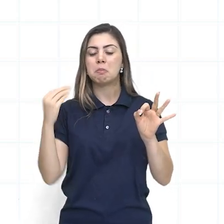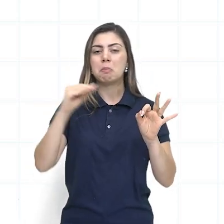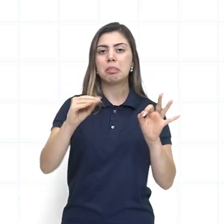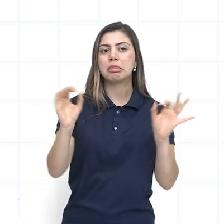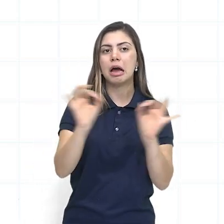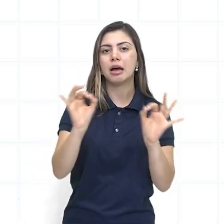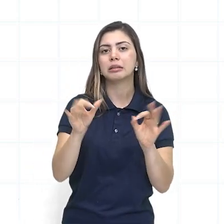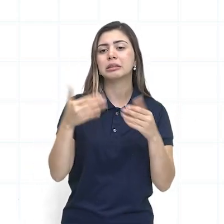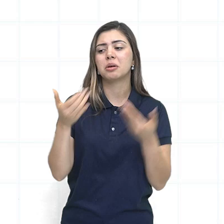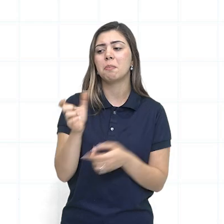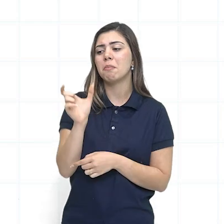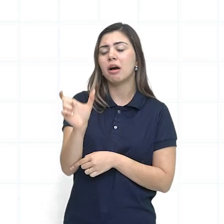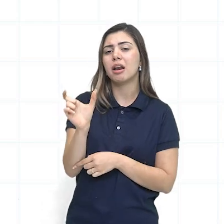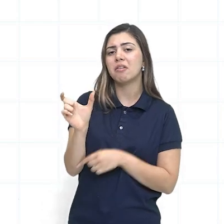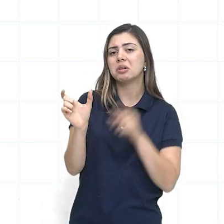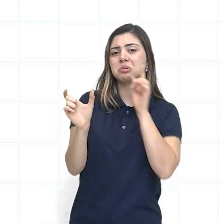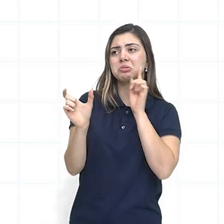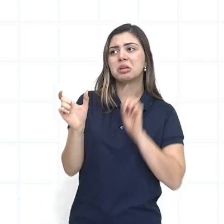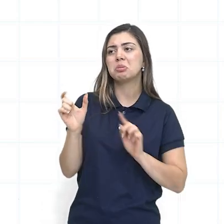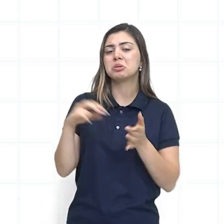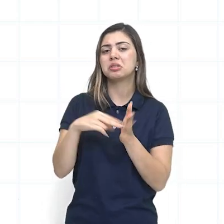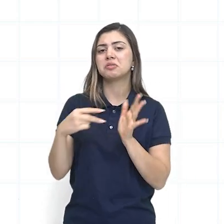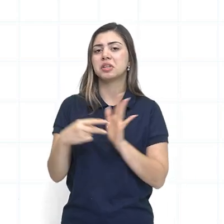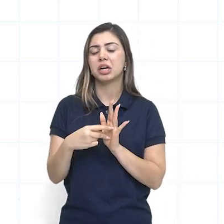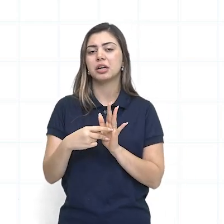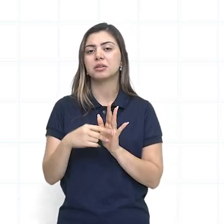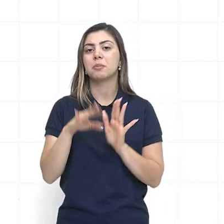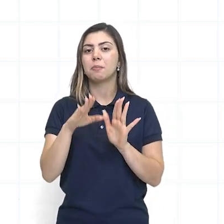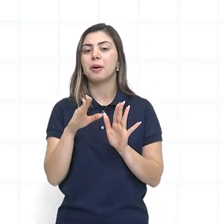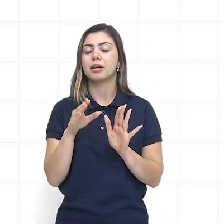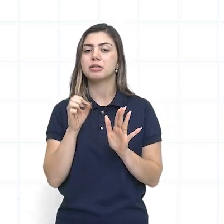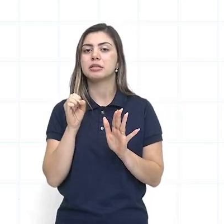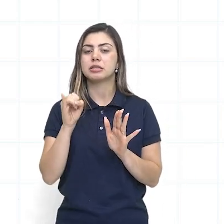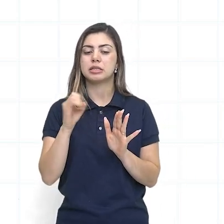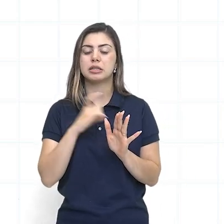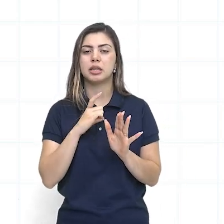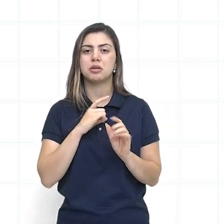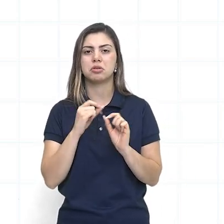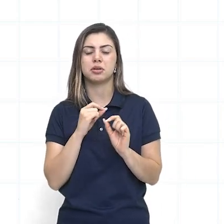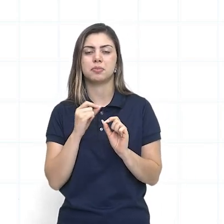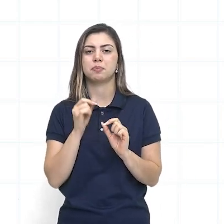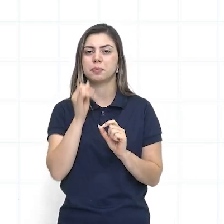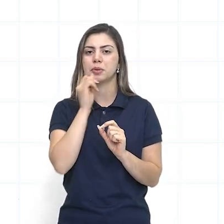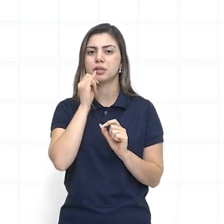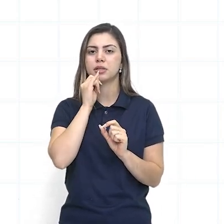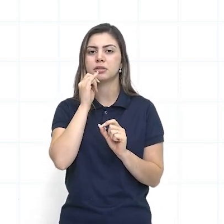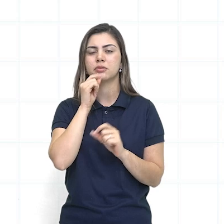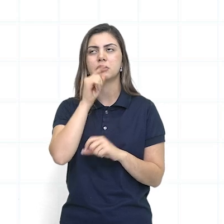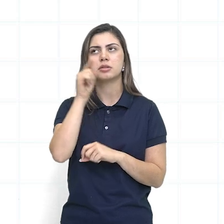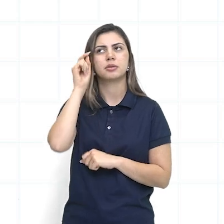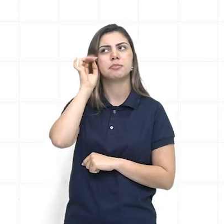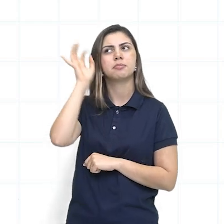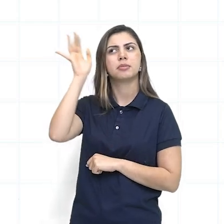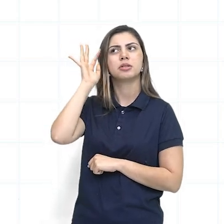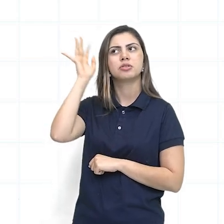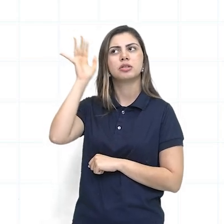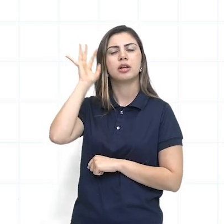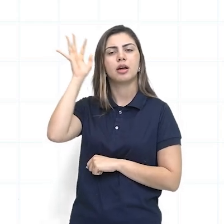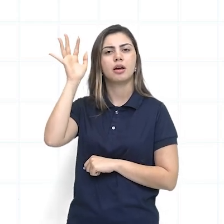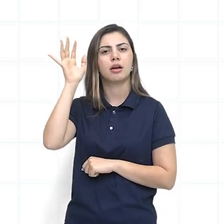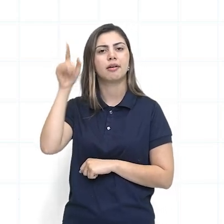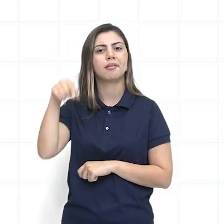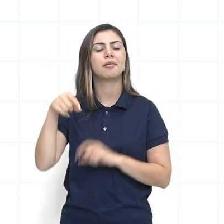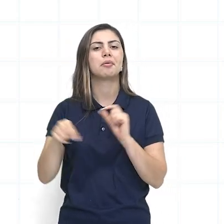palavra cara está lá, em um papelzinho você encontra cara. Aí você vai logo imaginar que